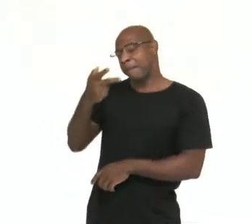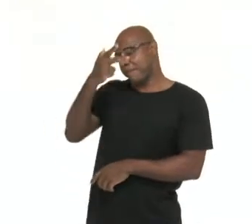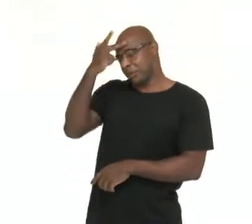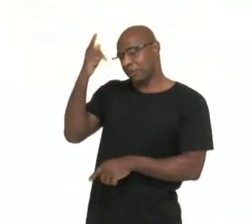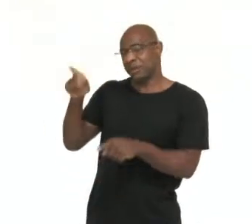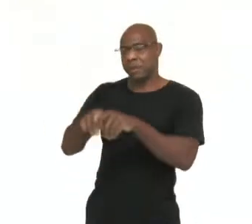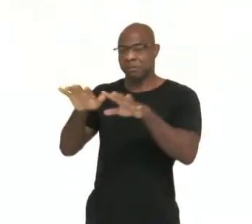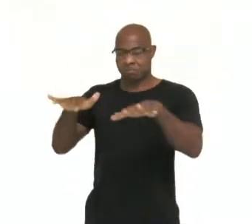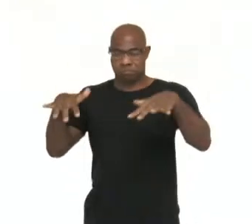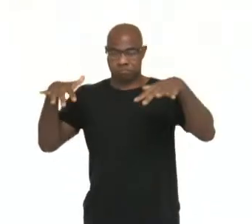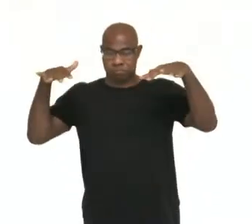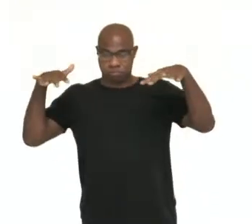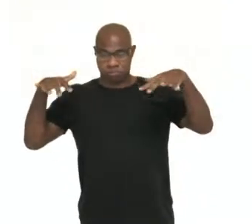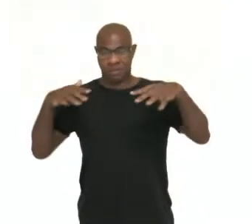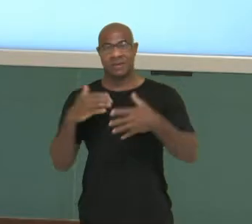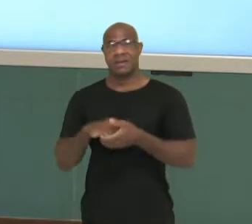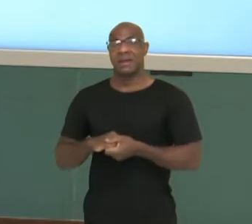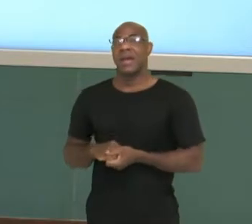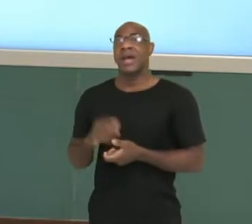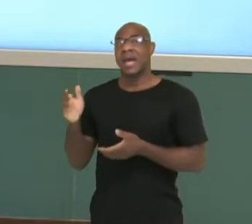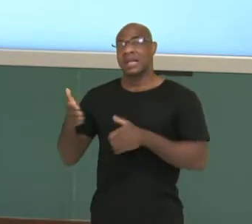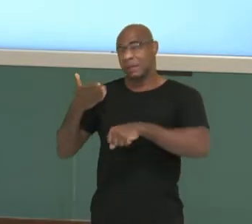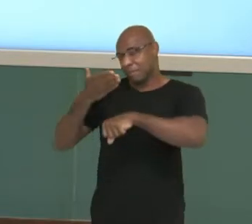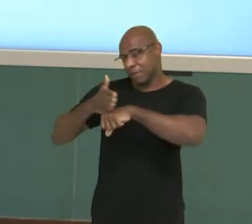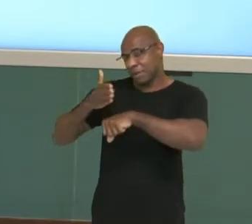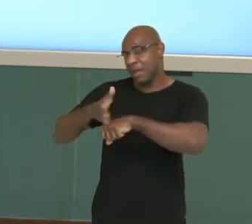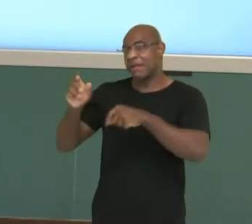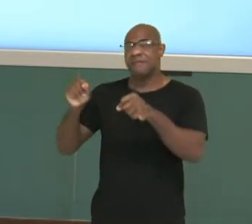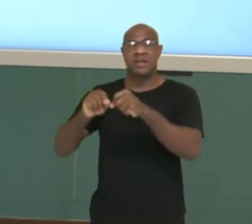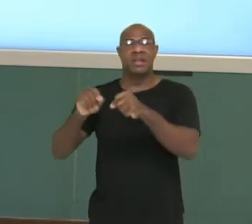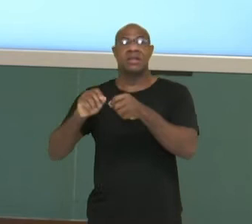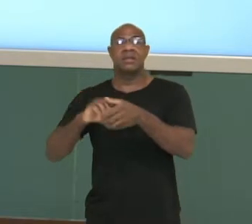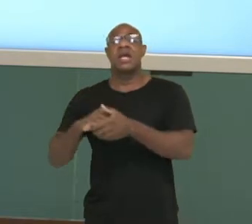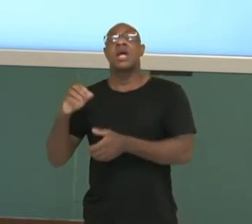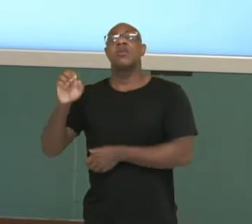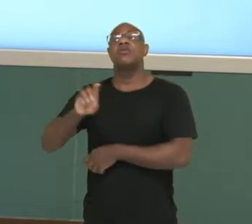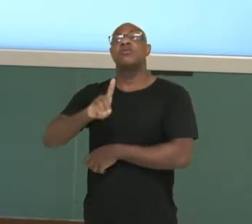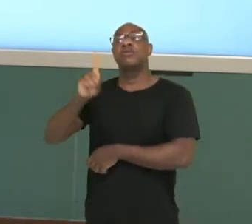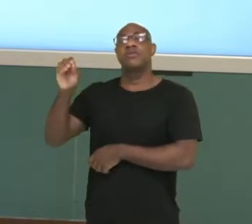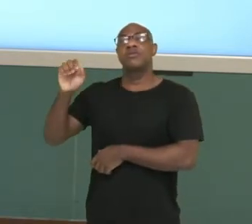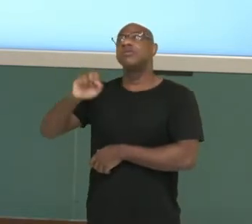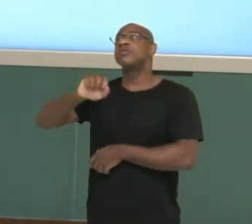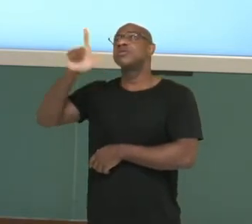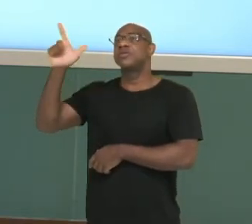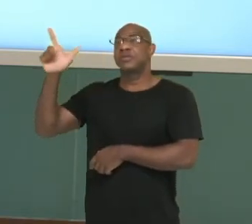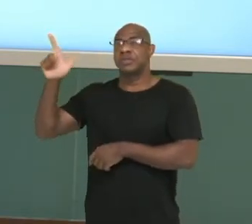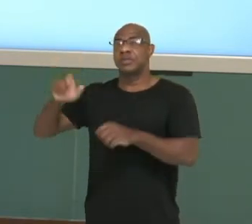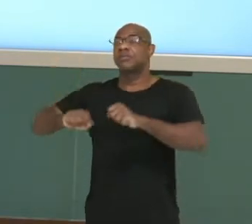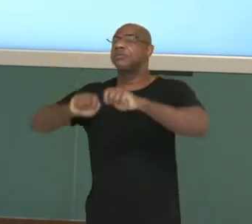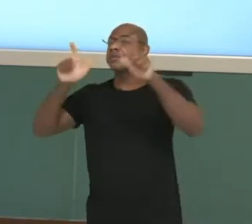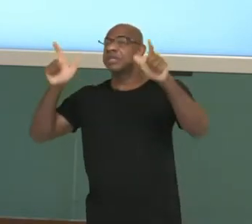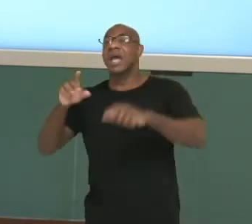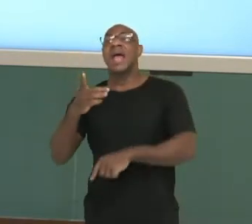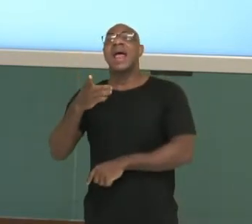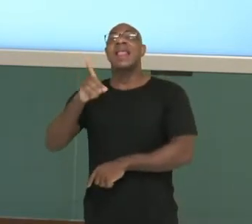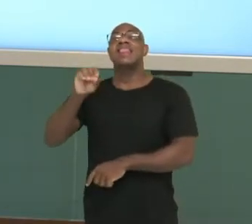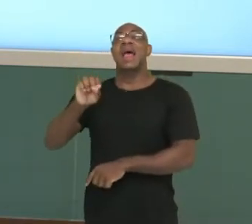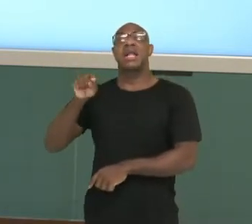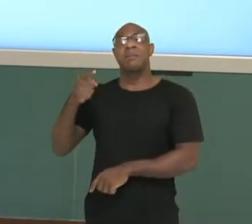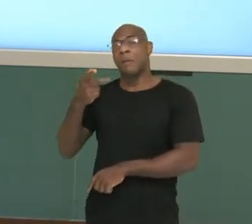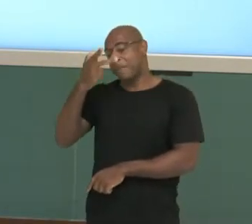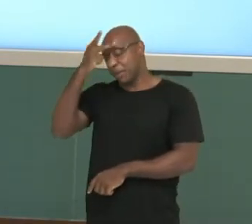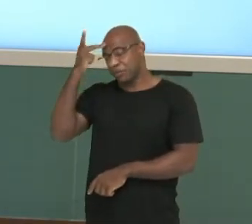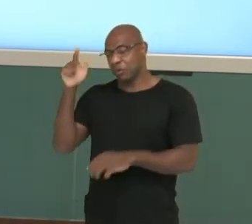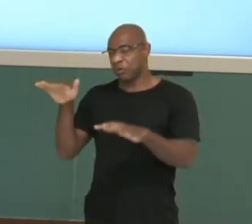de Dionísio. Então, essas atividades elas eram realizadas de dia, né, para 10.000 pessoas, onde eles